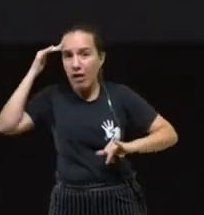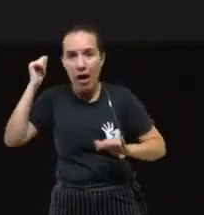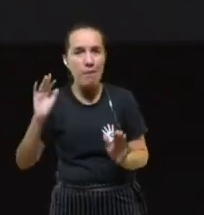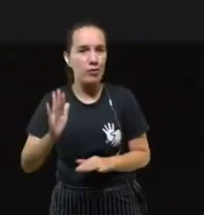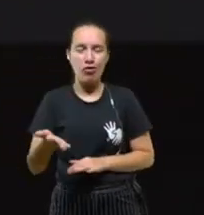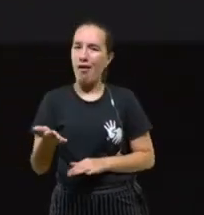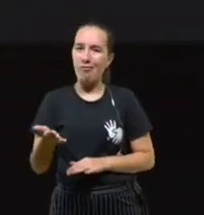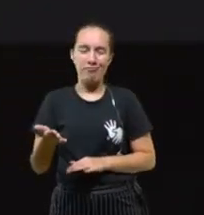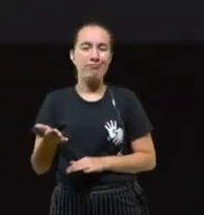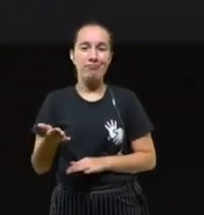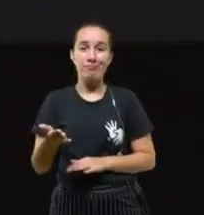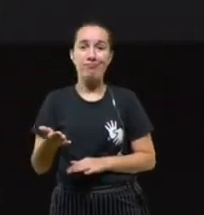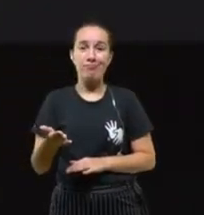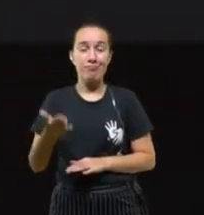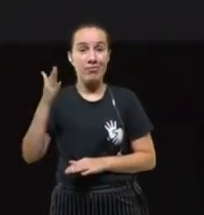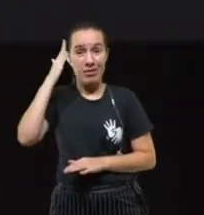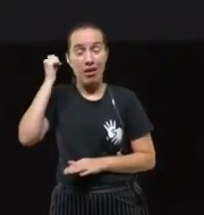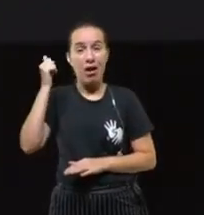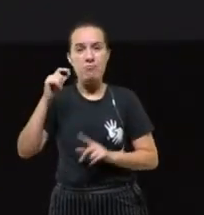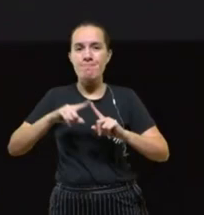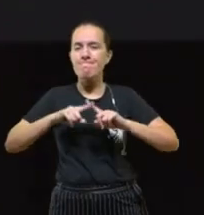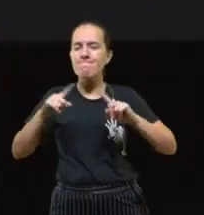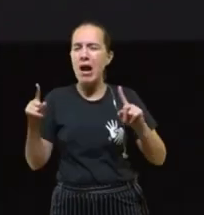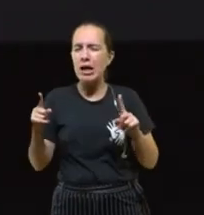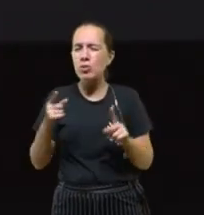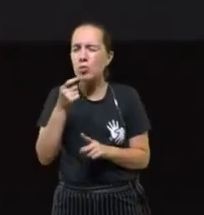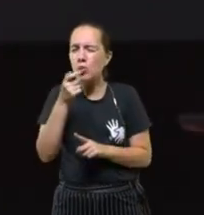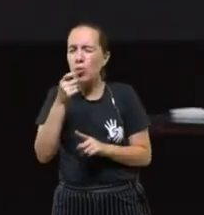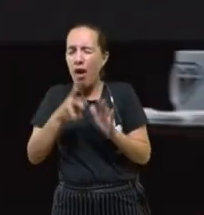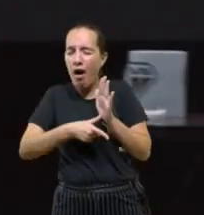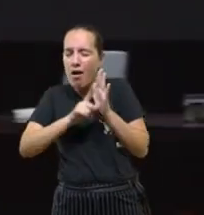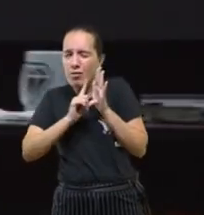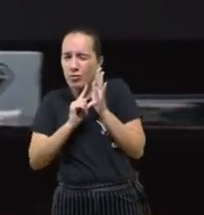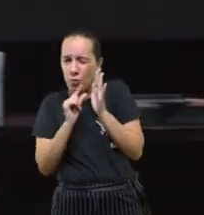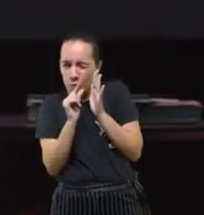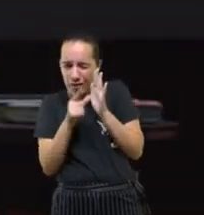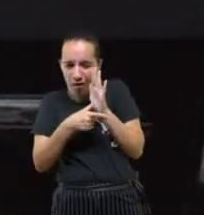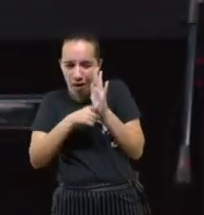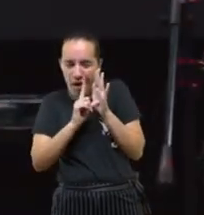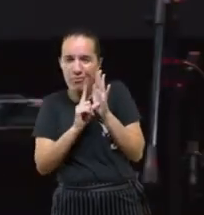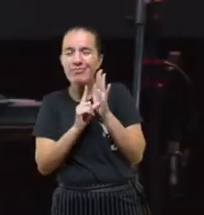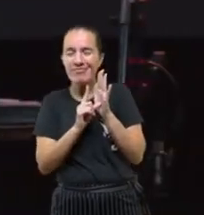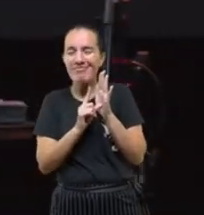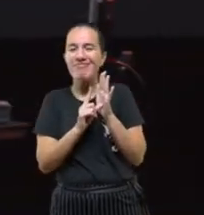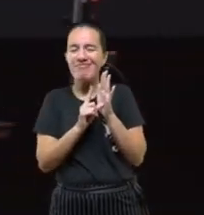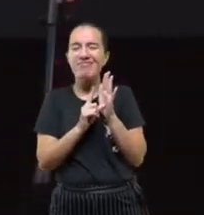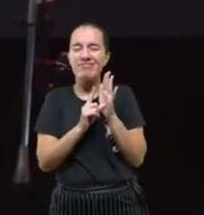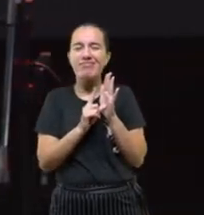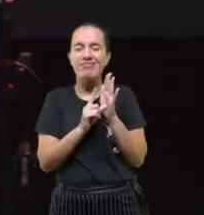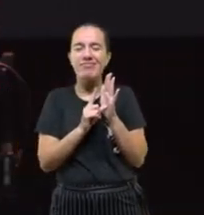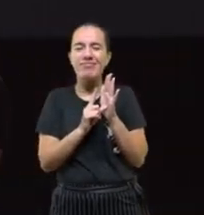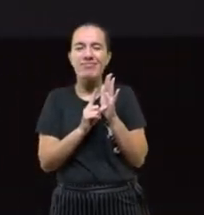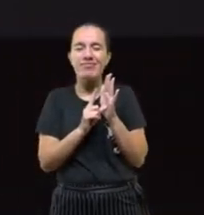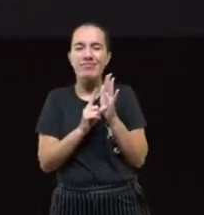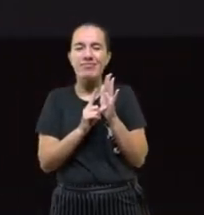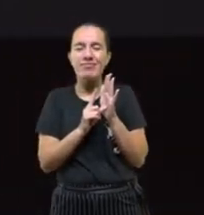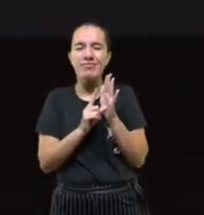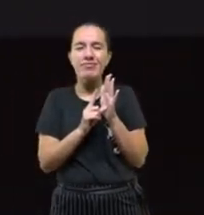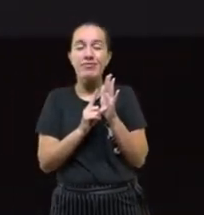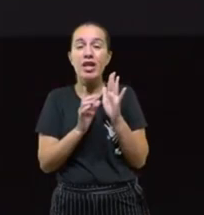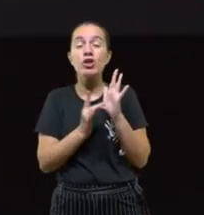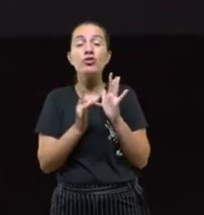Ele entende toda a história. Mas exatamente antes de ele ir para a cruz, ele